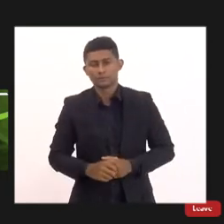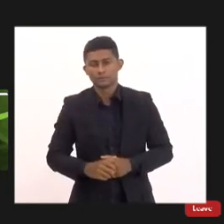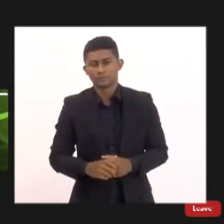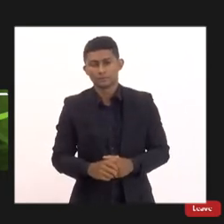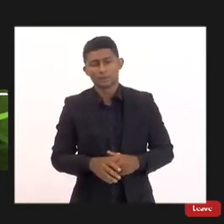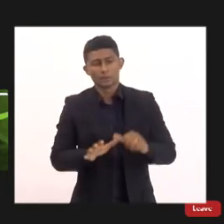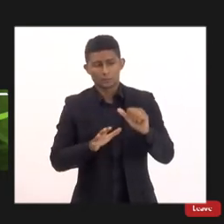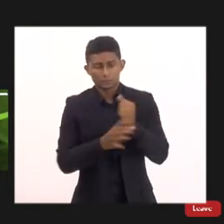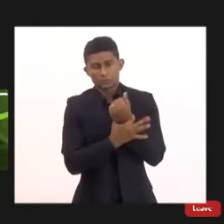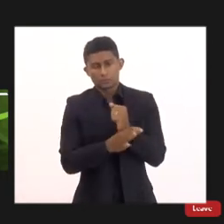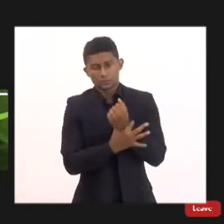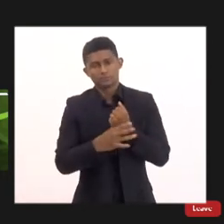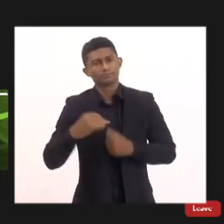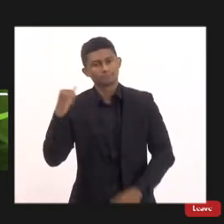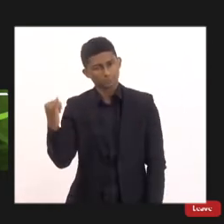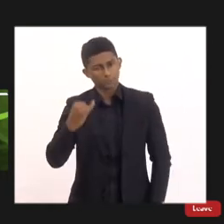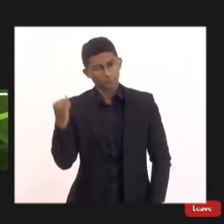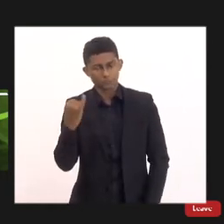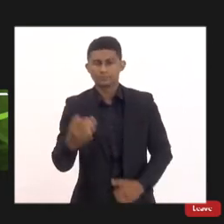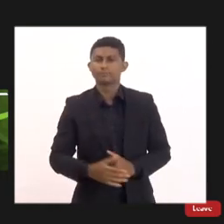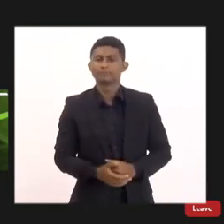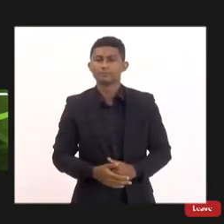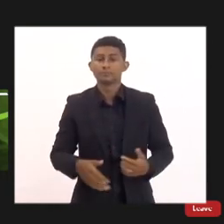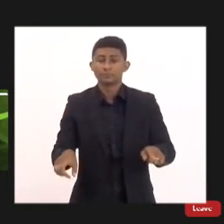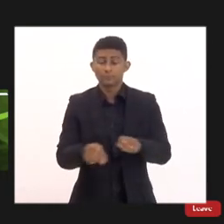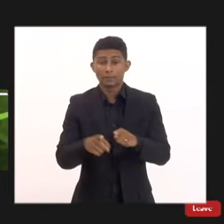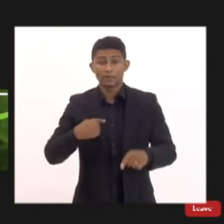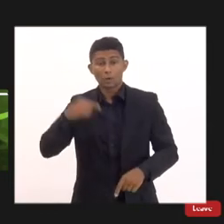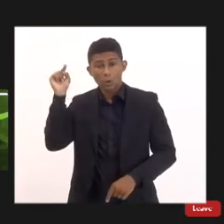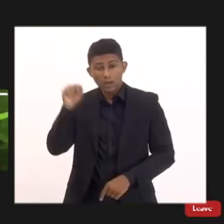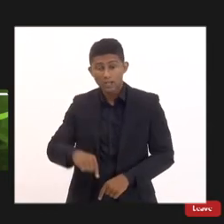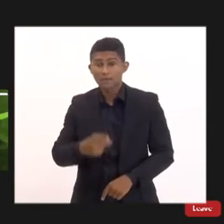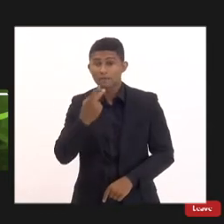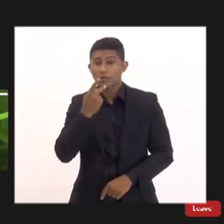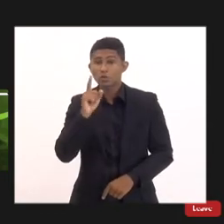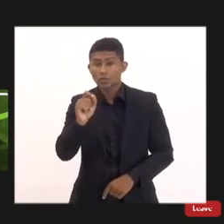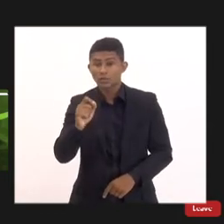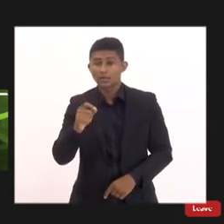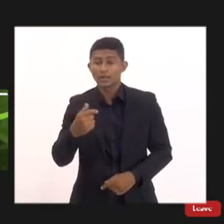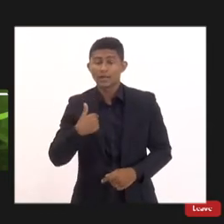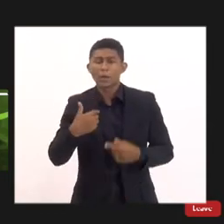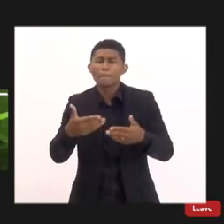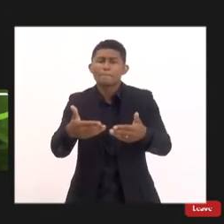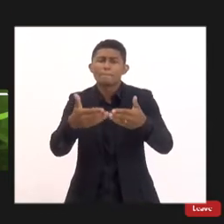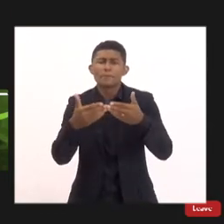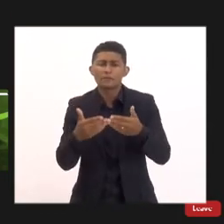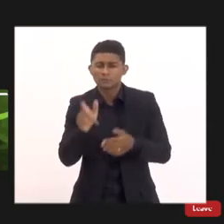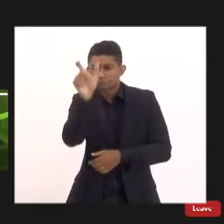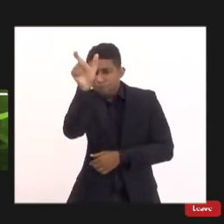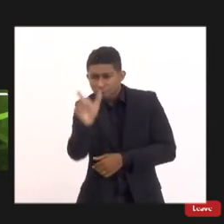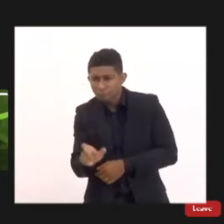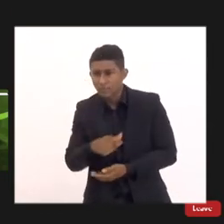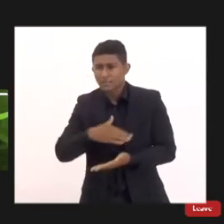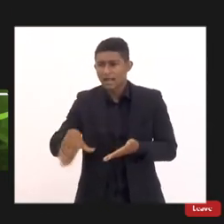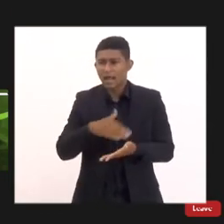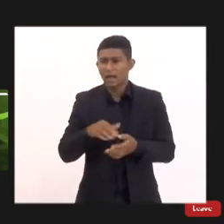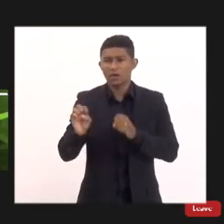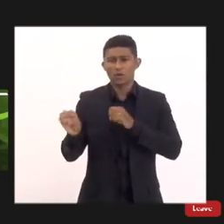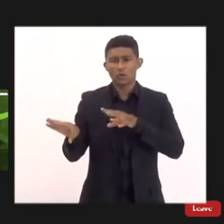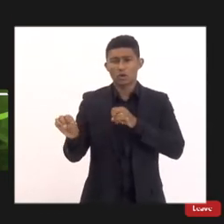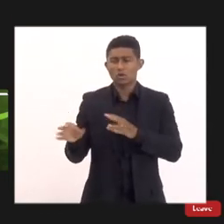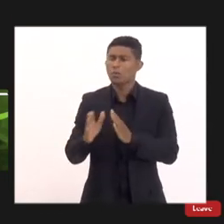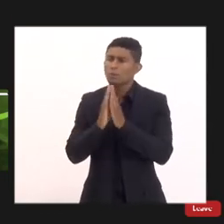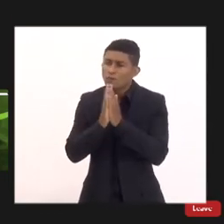Eu gostaria também de, aqui para finalizar, deixar o nosso apelo ao secretário de Educação que verifique essa